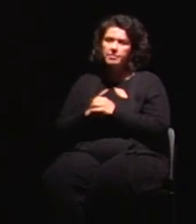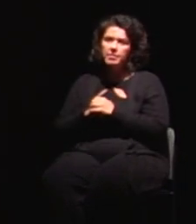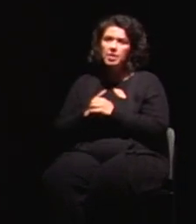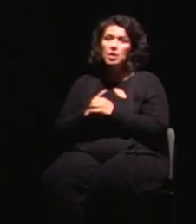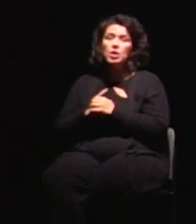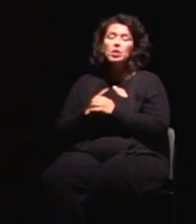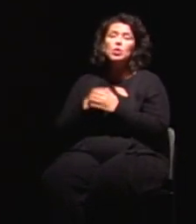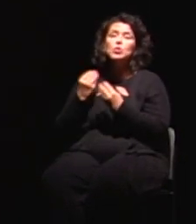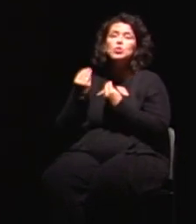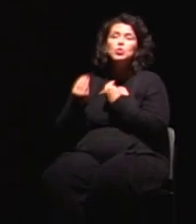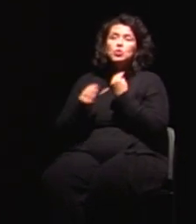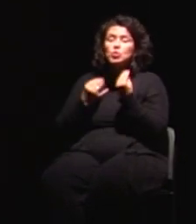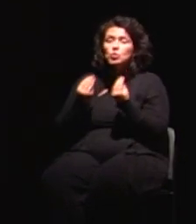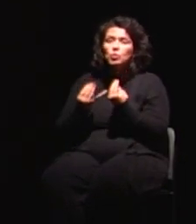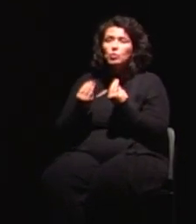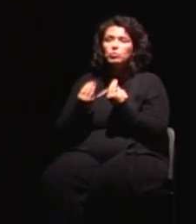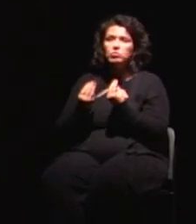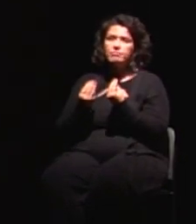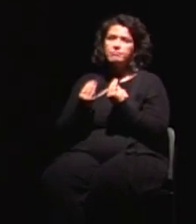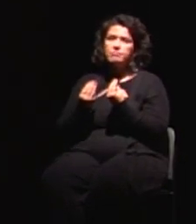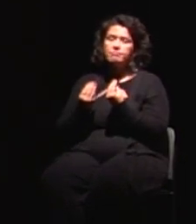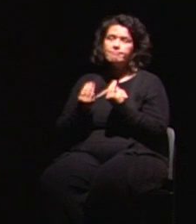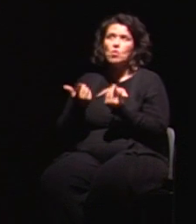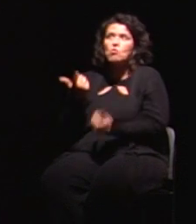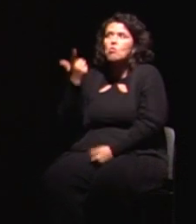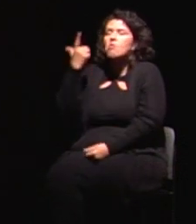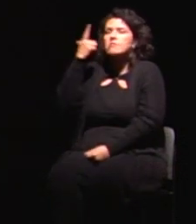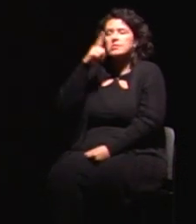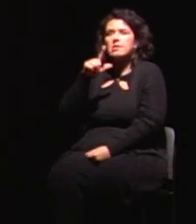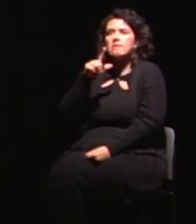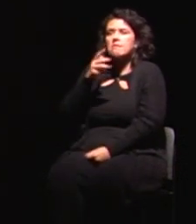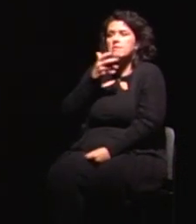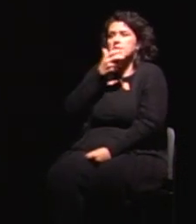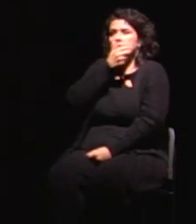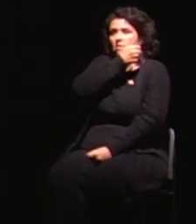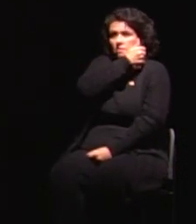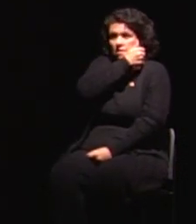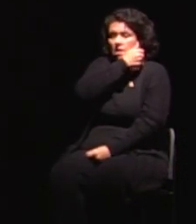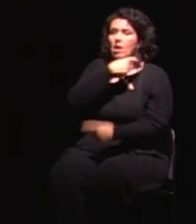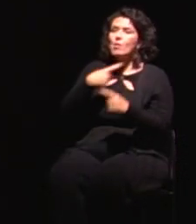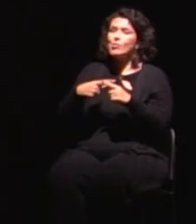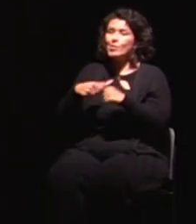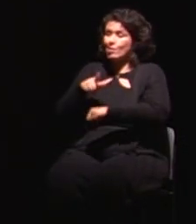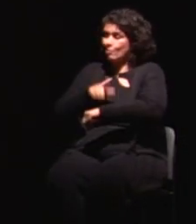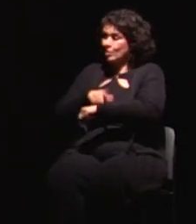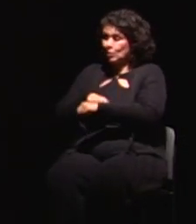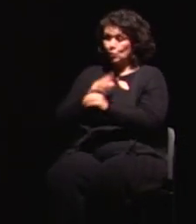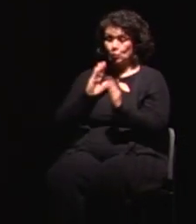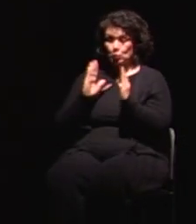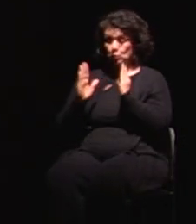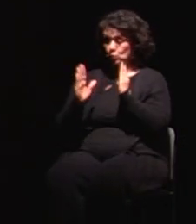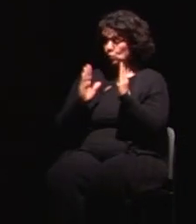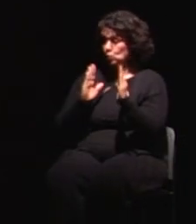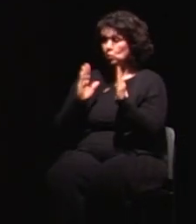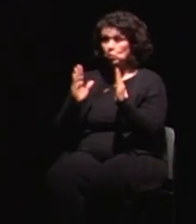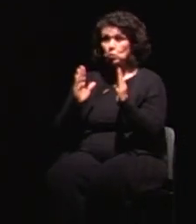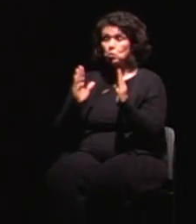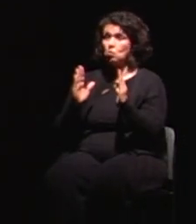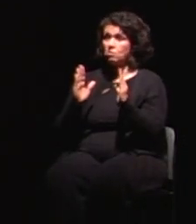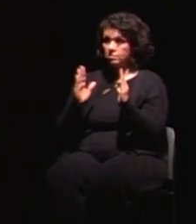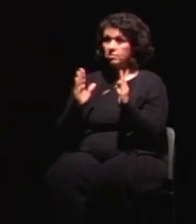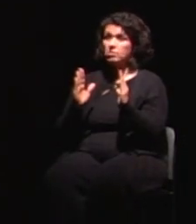para quem estava vivendo uma circunstância histórica, particular